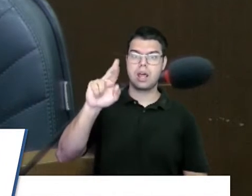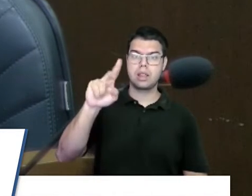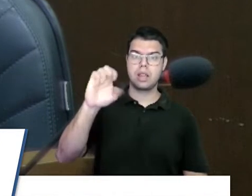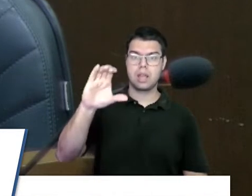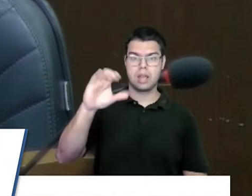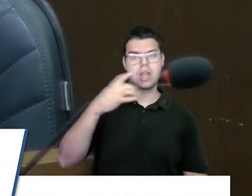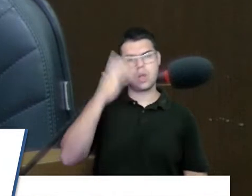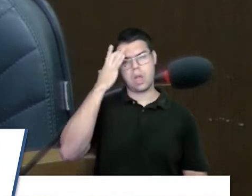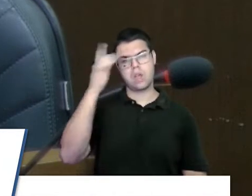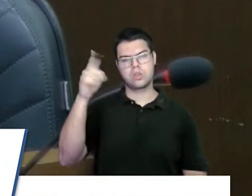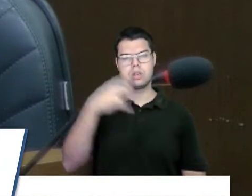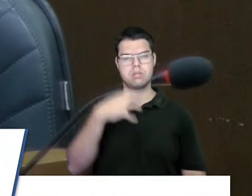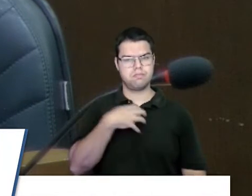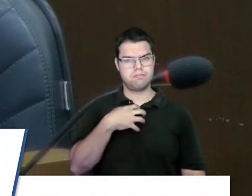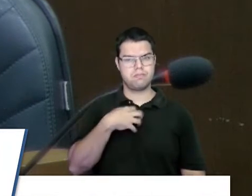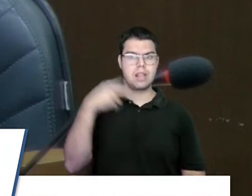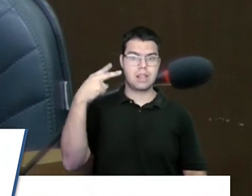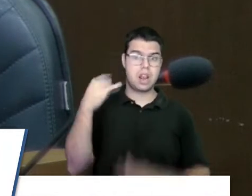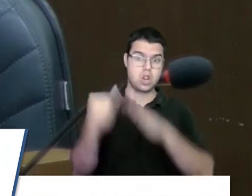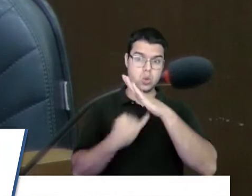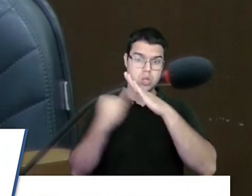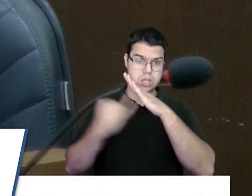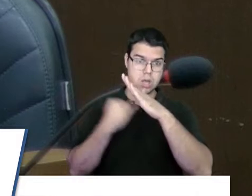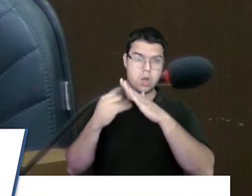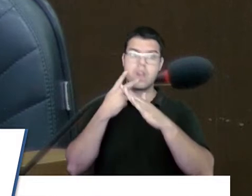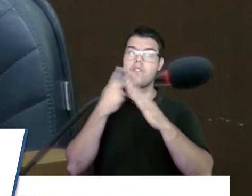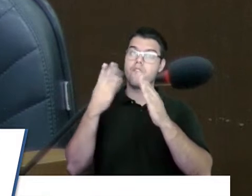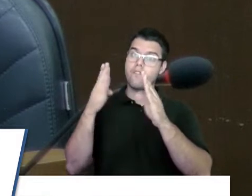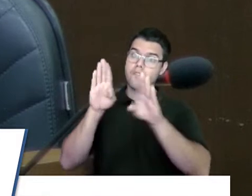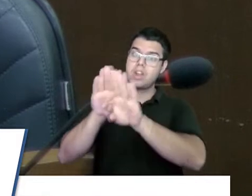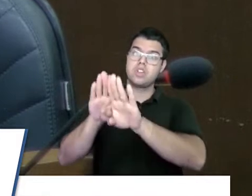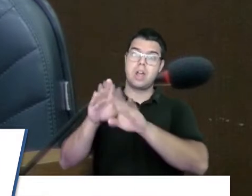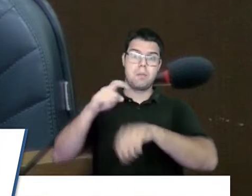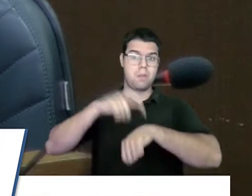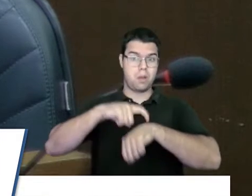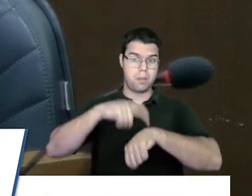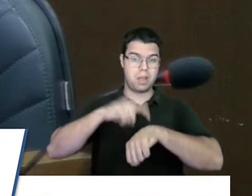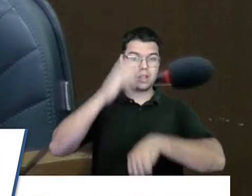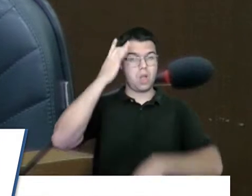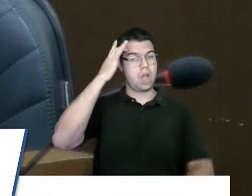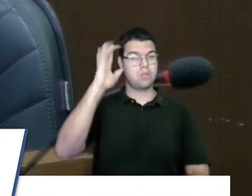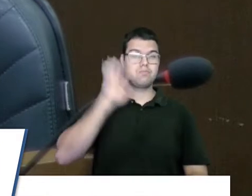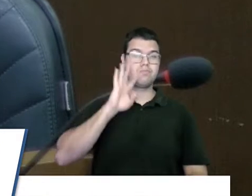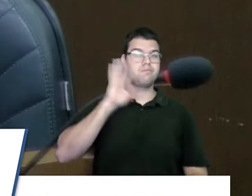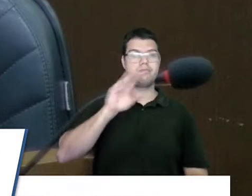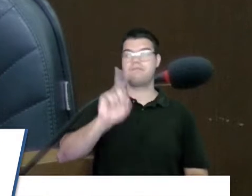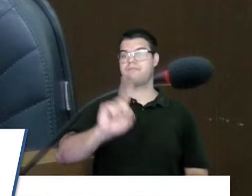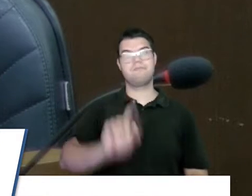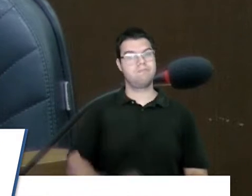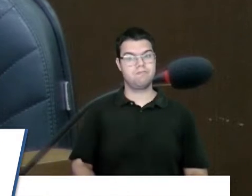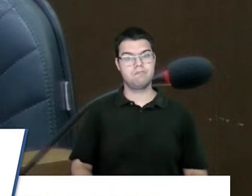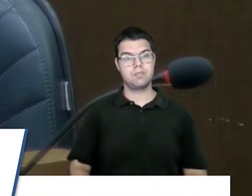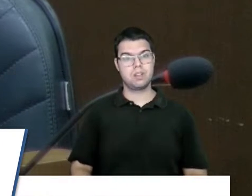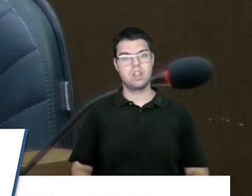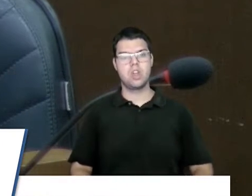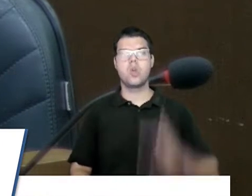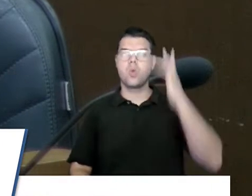instituição de fechar nesse momento, eu não achei legal. Eu acho que deve-se buscar